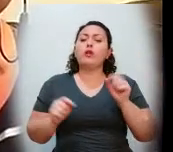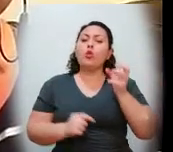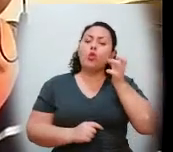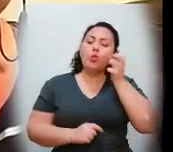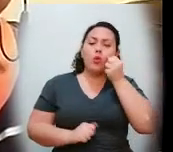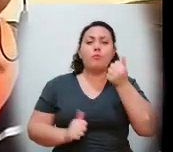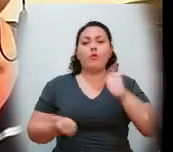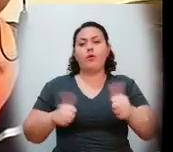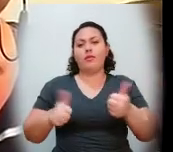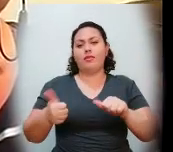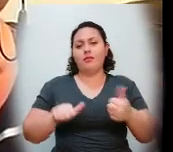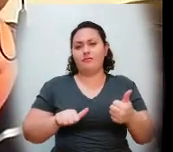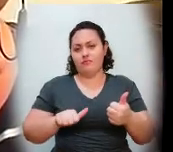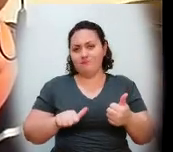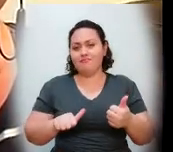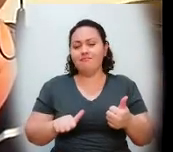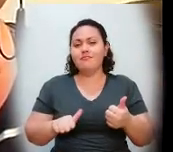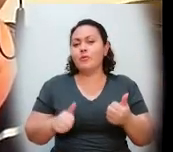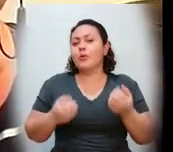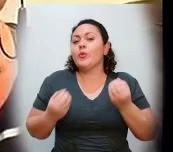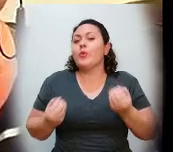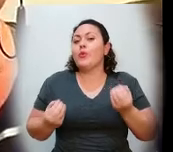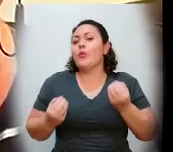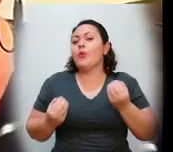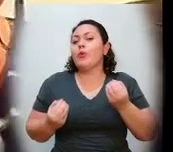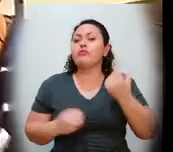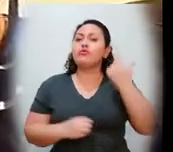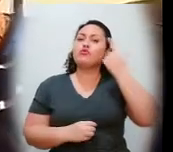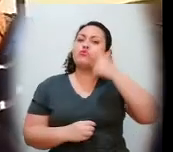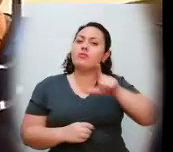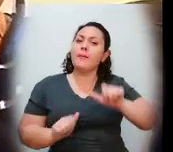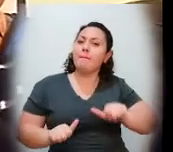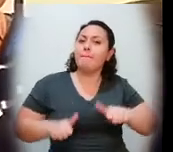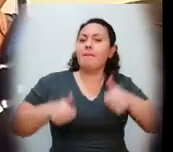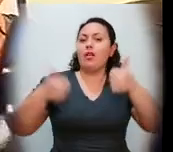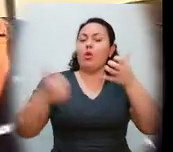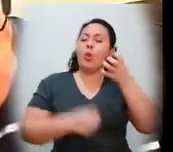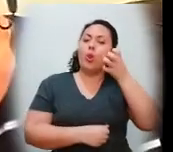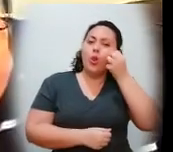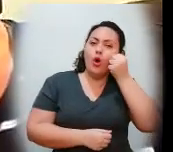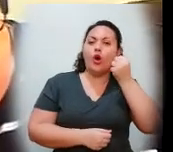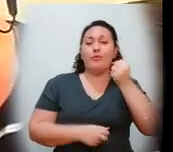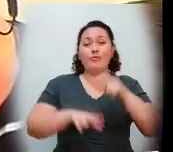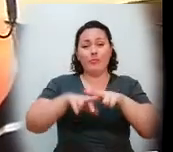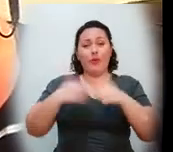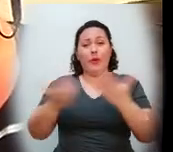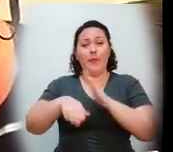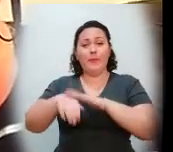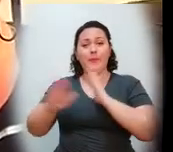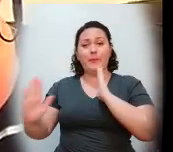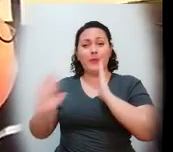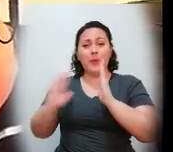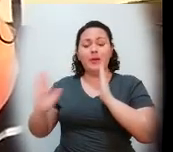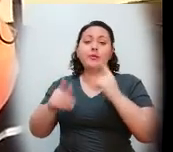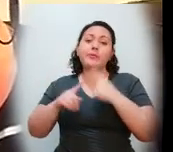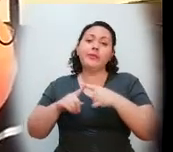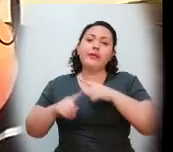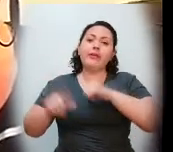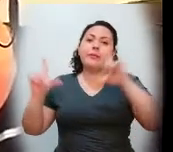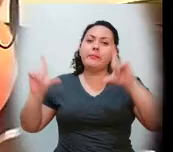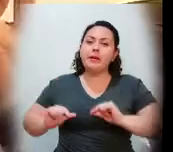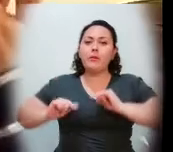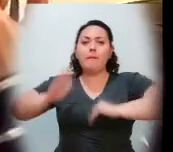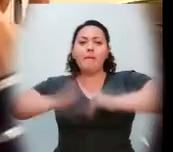a qualidade do sono, enfim, sobre como ter mais qualidade no sono durante esse período também, que a gente está